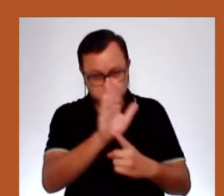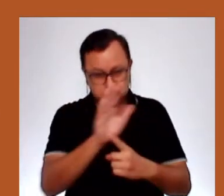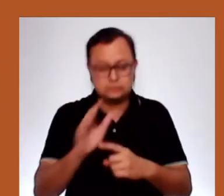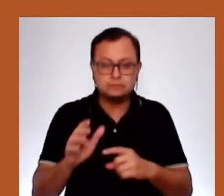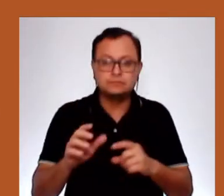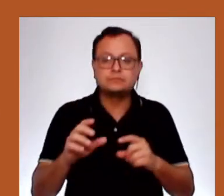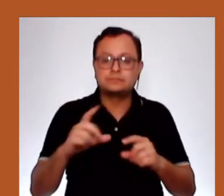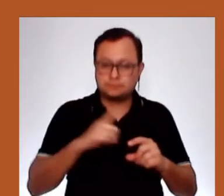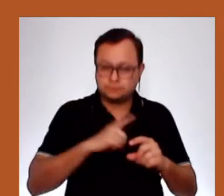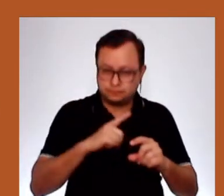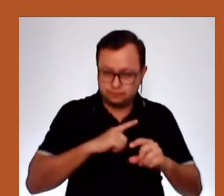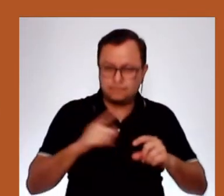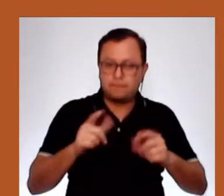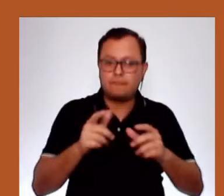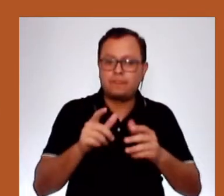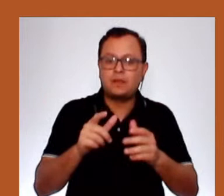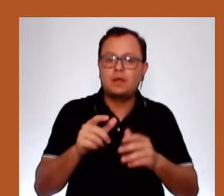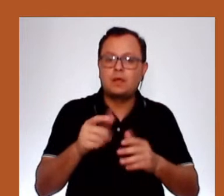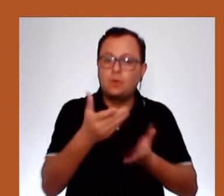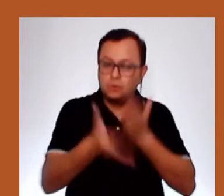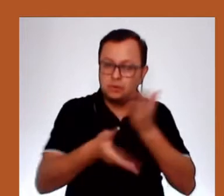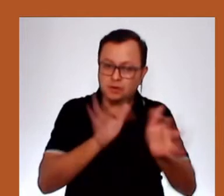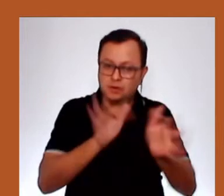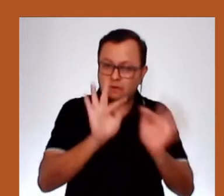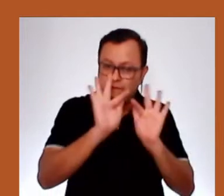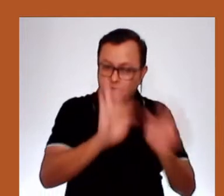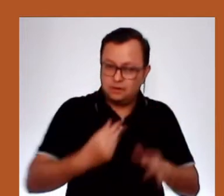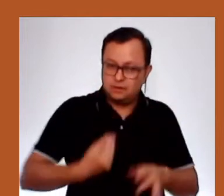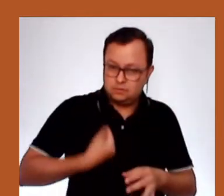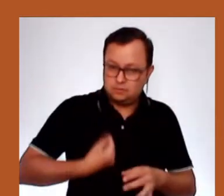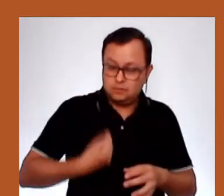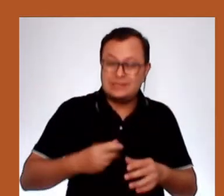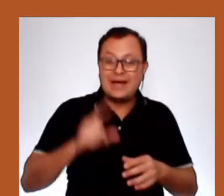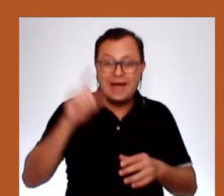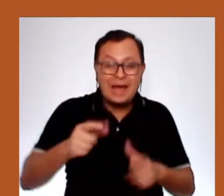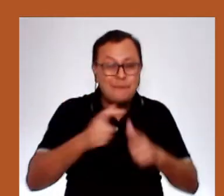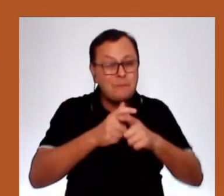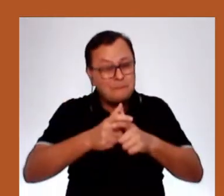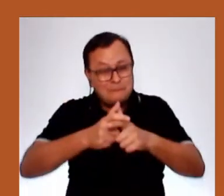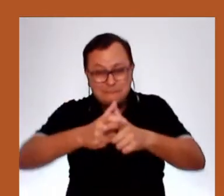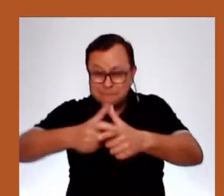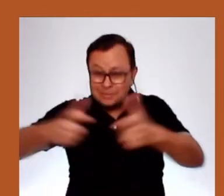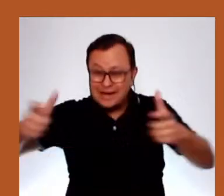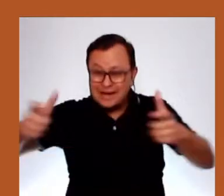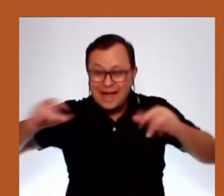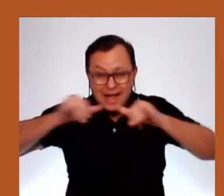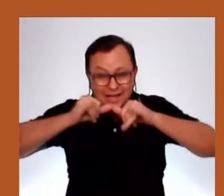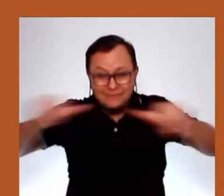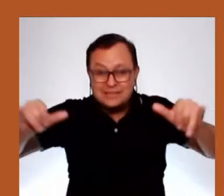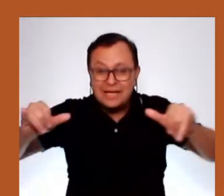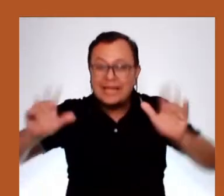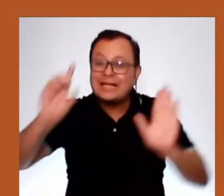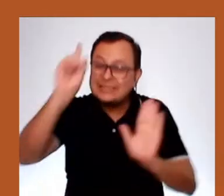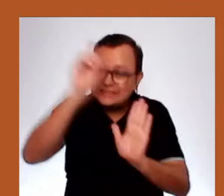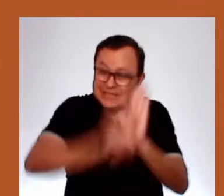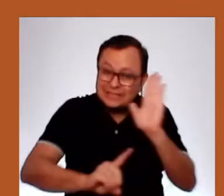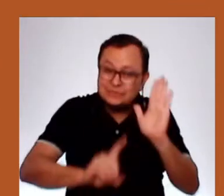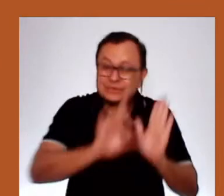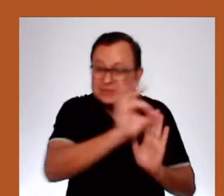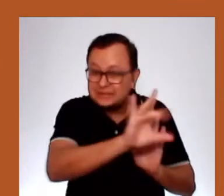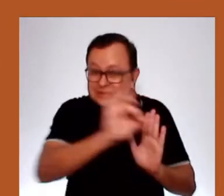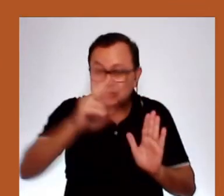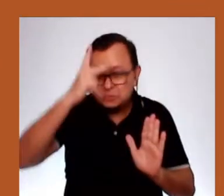programas direcionados a cuidados paliativos, é multiplicar que cuidado paliativo é um direito de todo cidadão. É